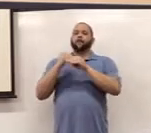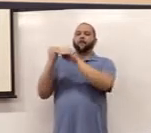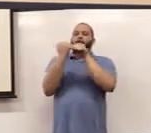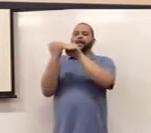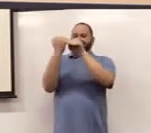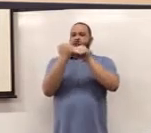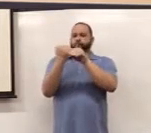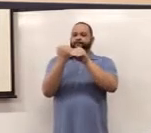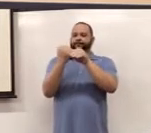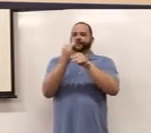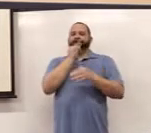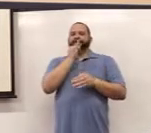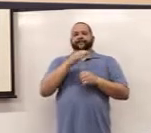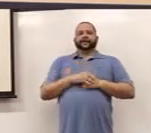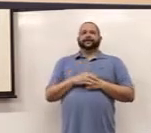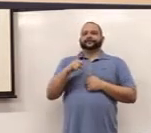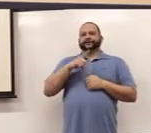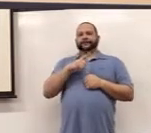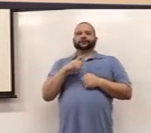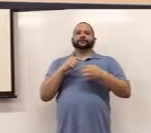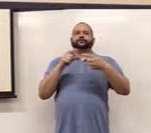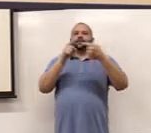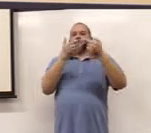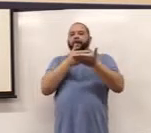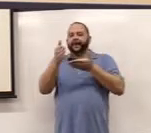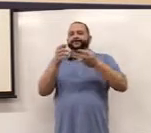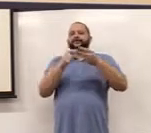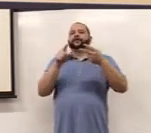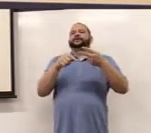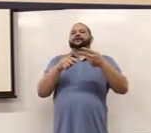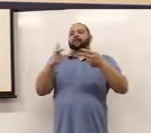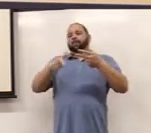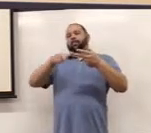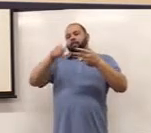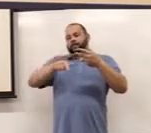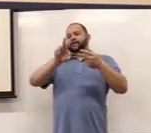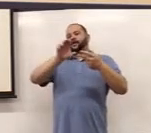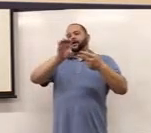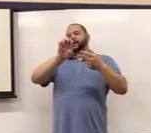gente vai ouvir música, a gente vai ter uma parte, vai ter um refrão, vai ter uma outra parte, não é assim?